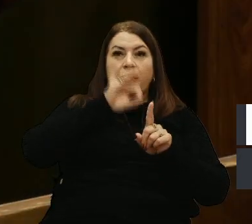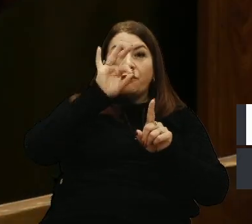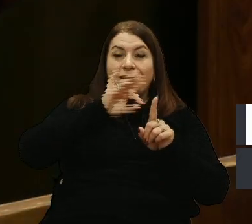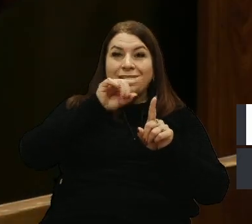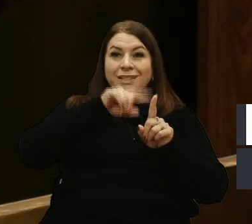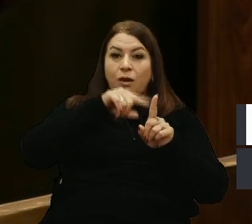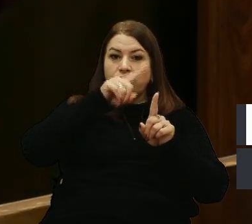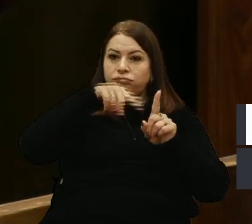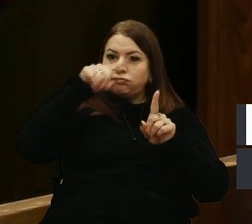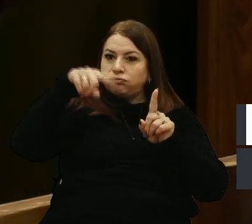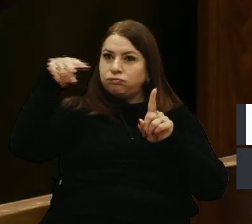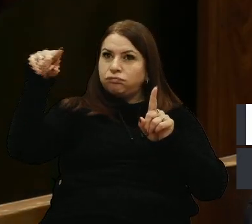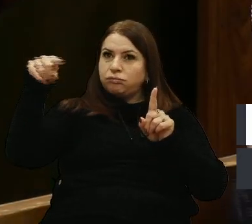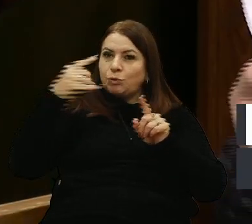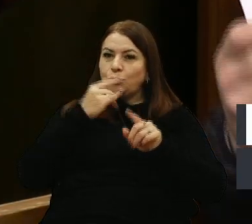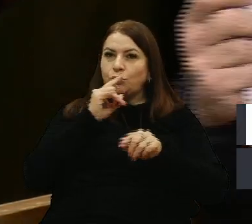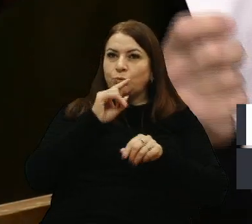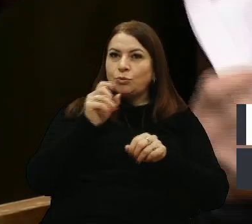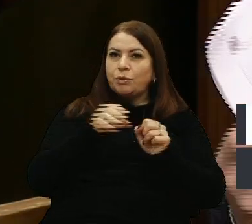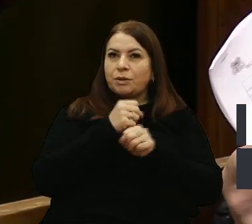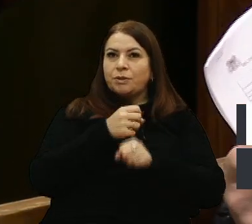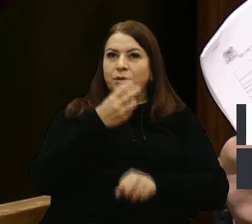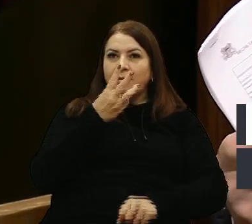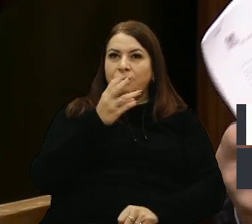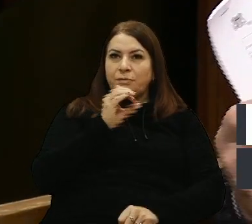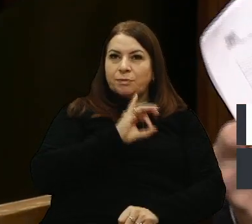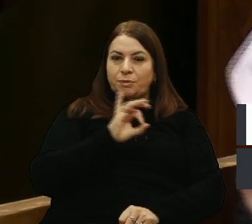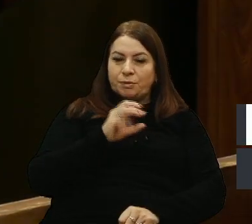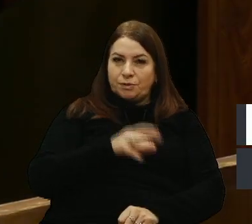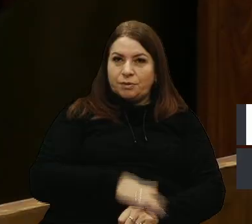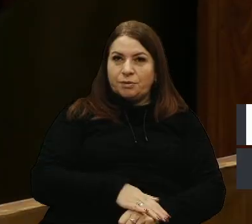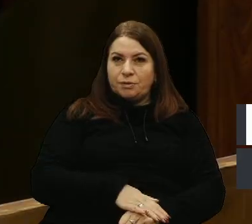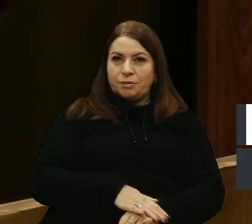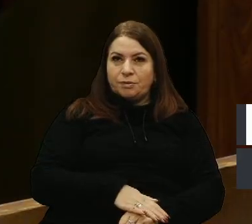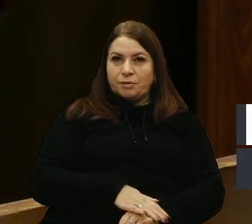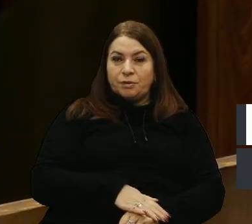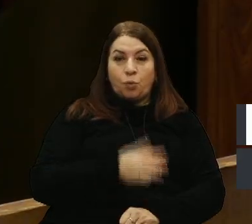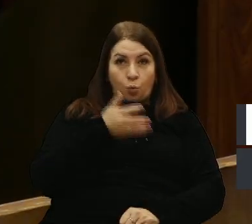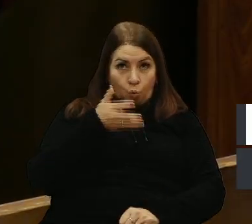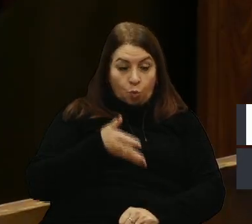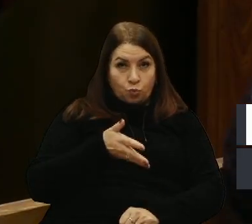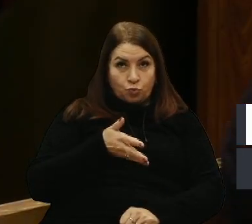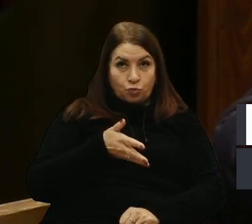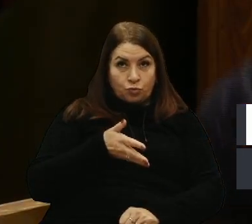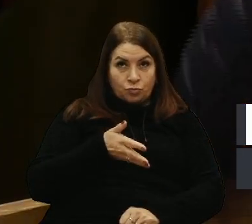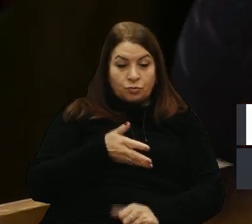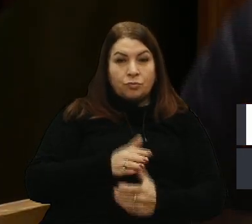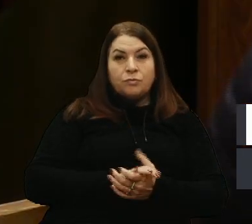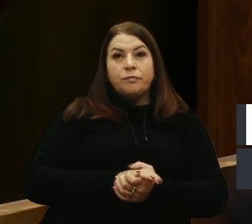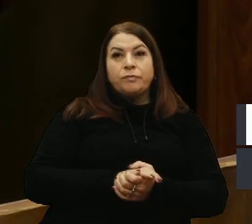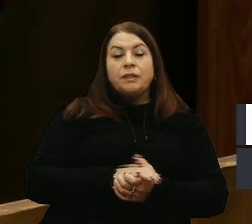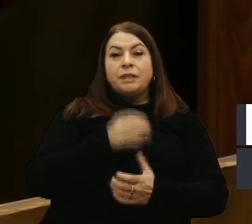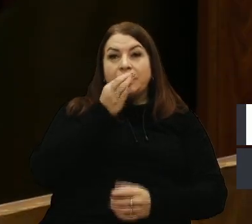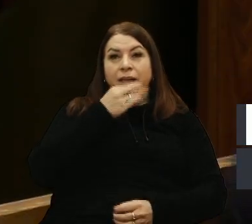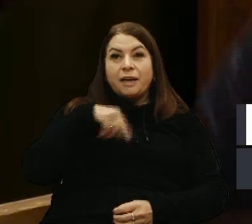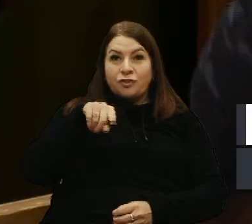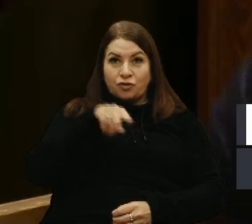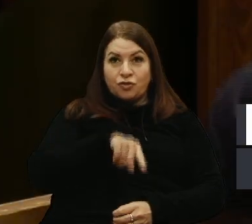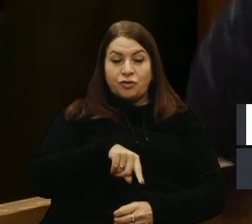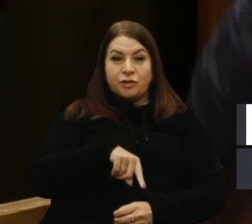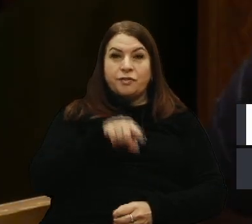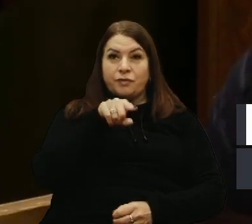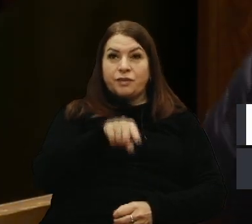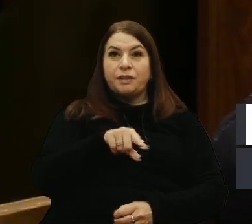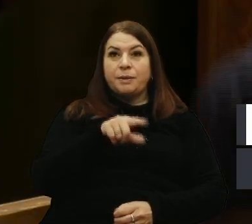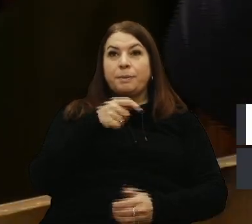desses últimos anos é cerca de 30%. Ou seja, hoje em Caxias do Sul,